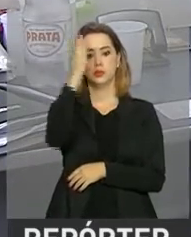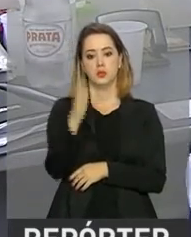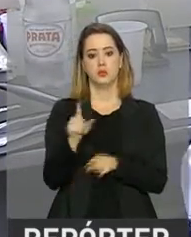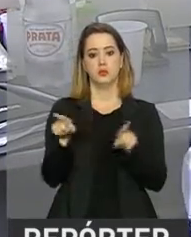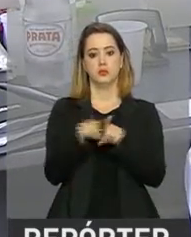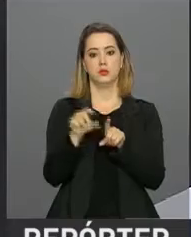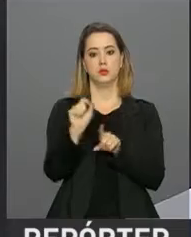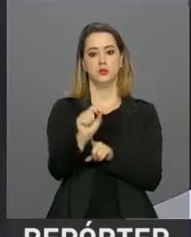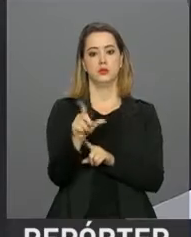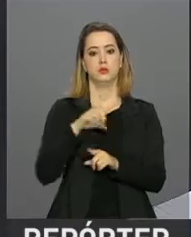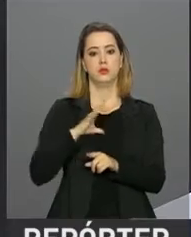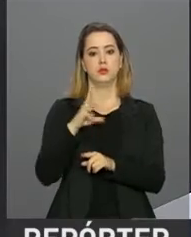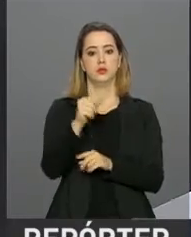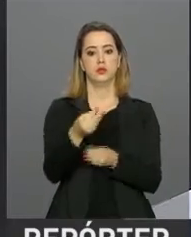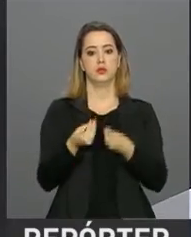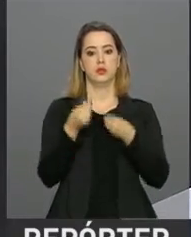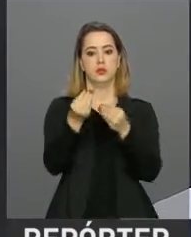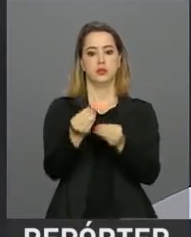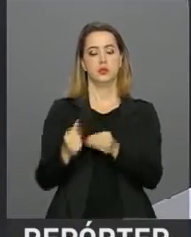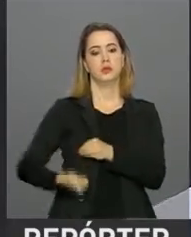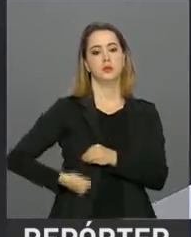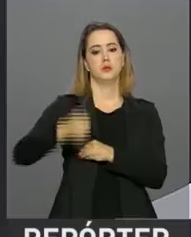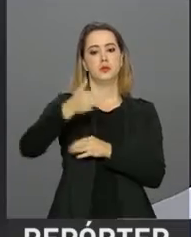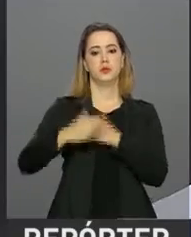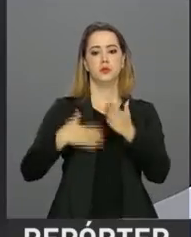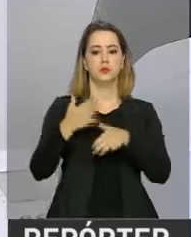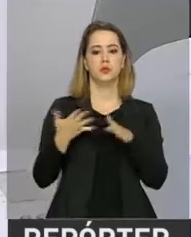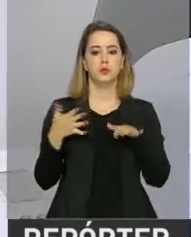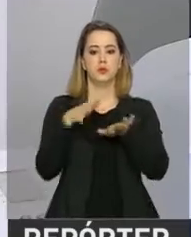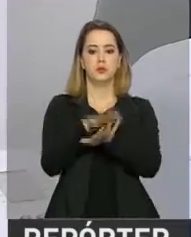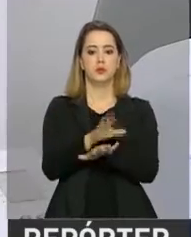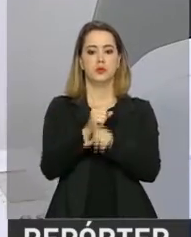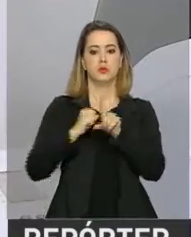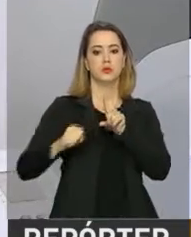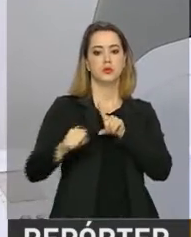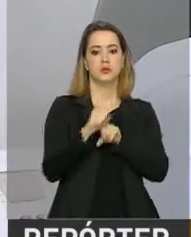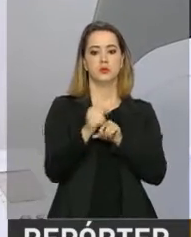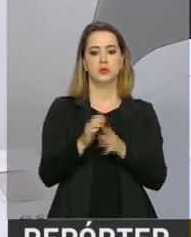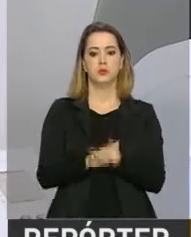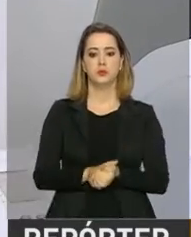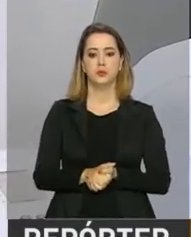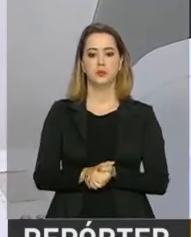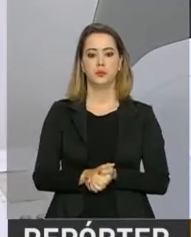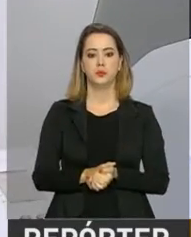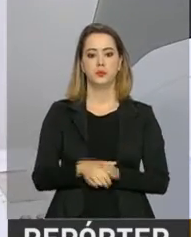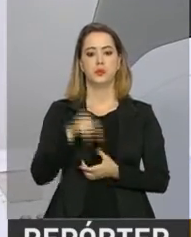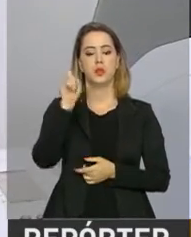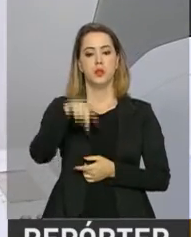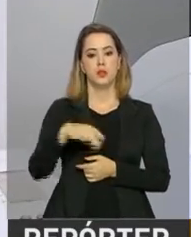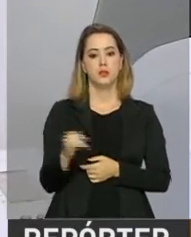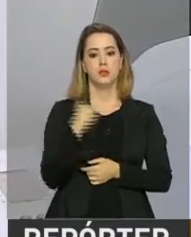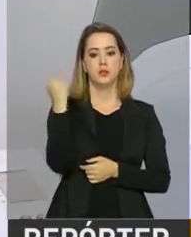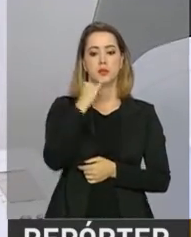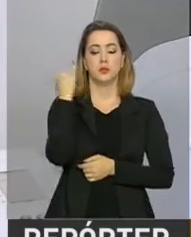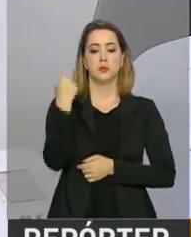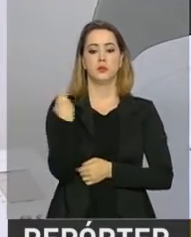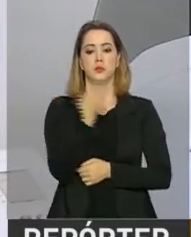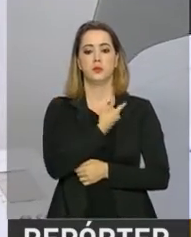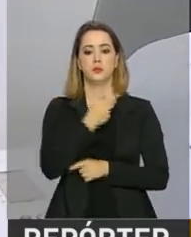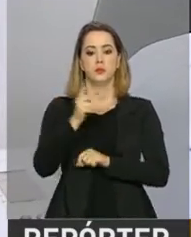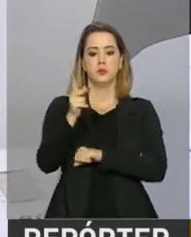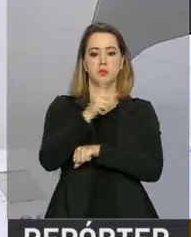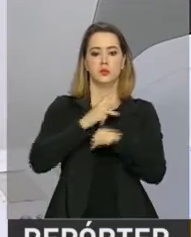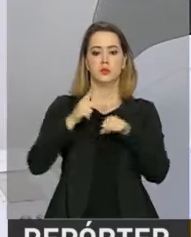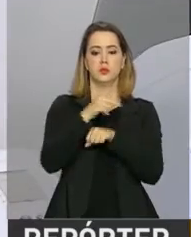pela rede pública são um grande passo de inclusão social. Eu diria que é um passo grande, né, no nosso país. Nosso país, inclusive, é um